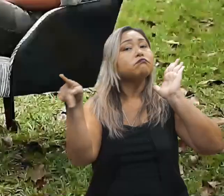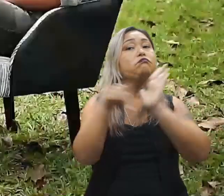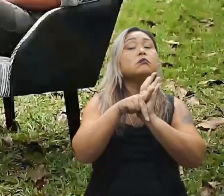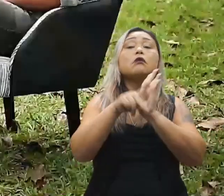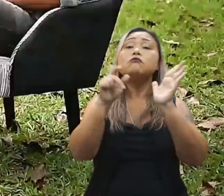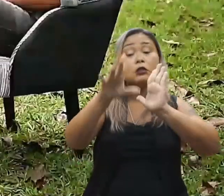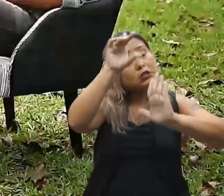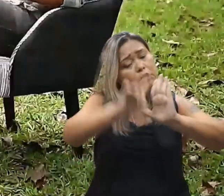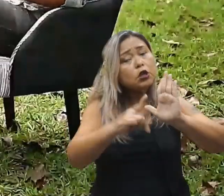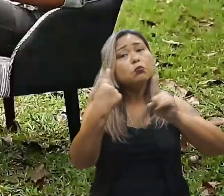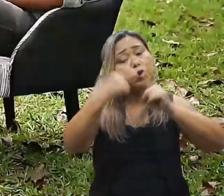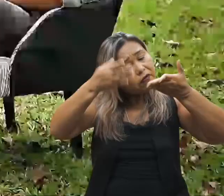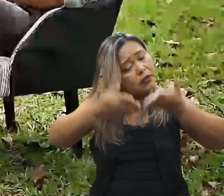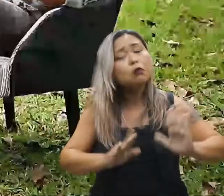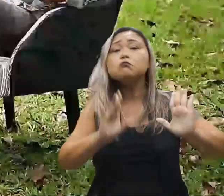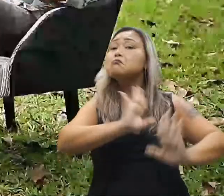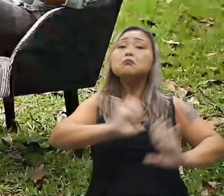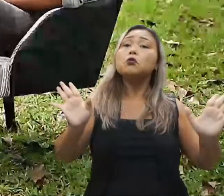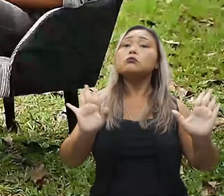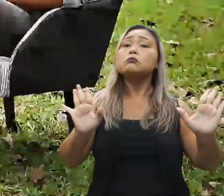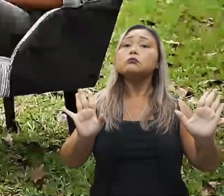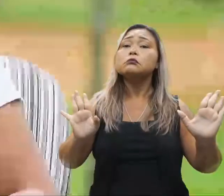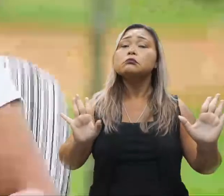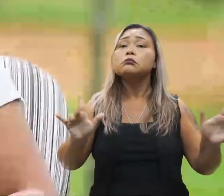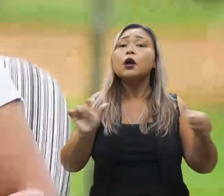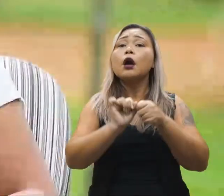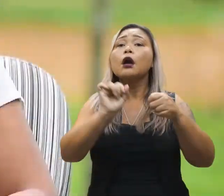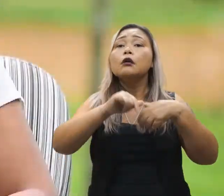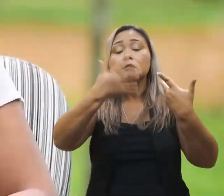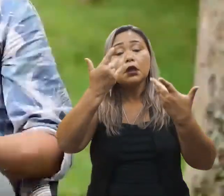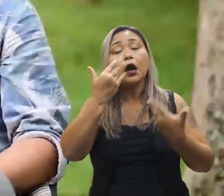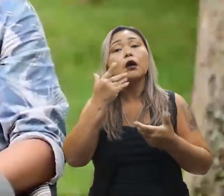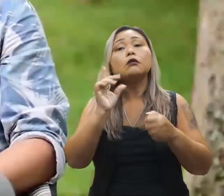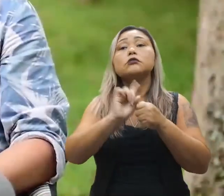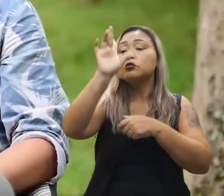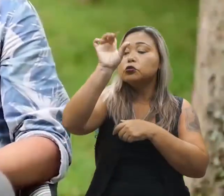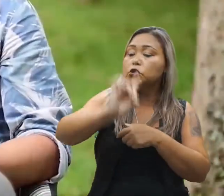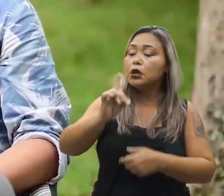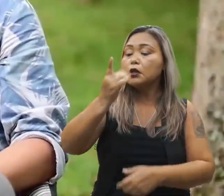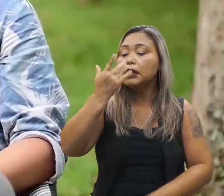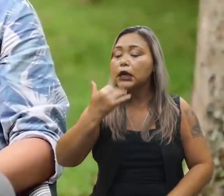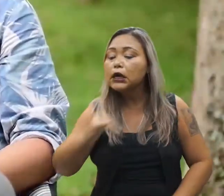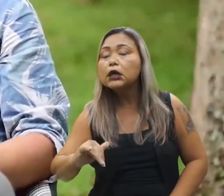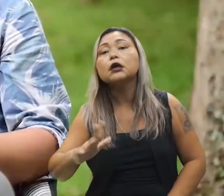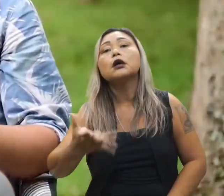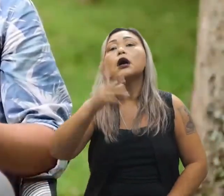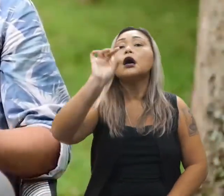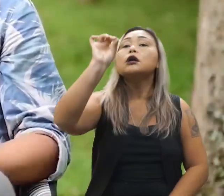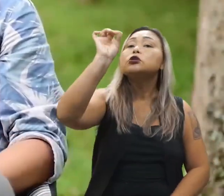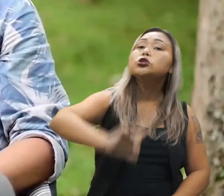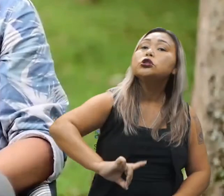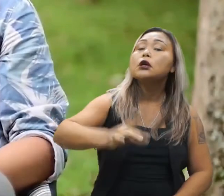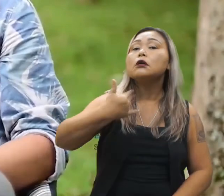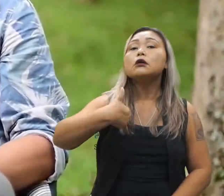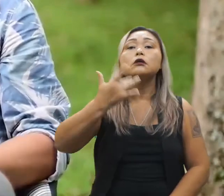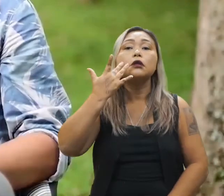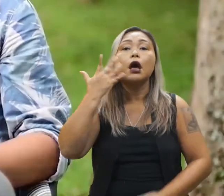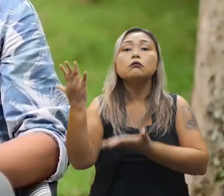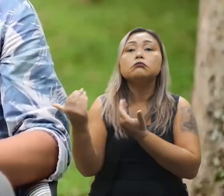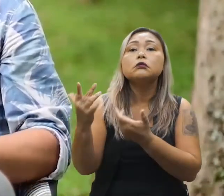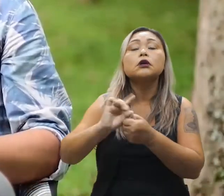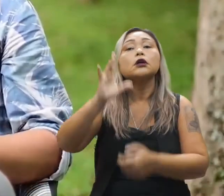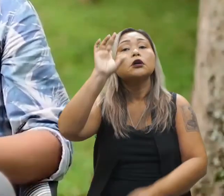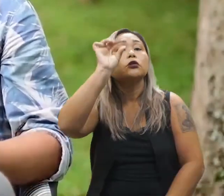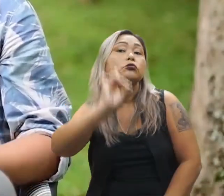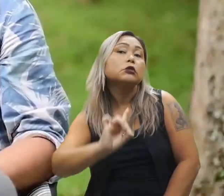ponto. Ela versa sobre direitos da criança e adolescente, direito das pessoas idosas, direitos da mulher,